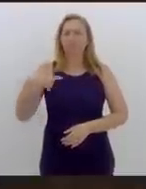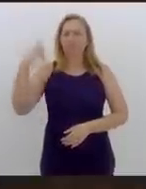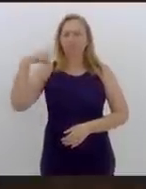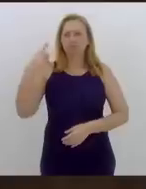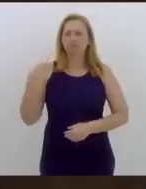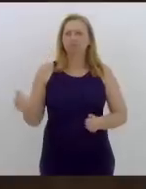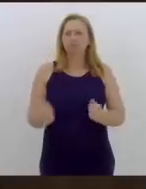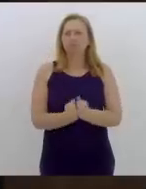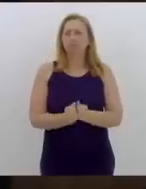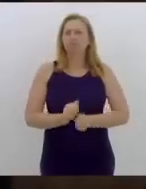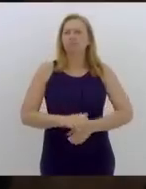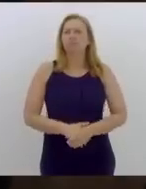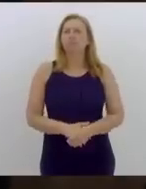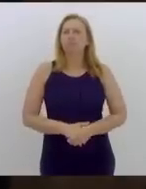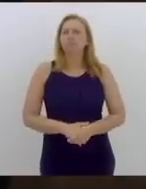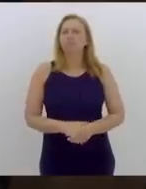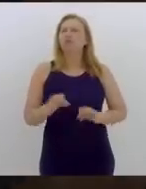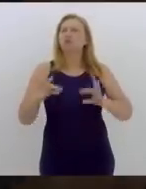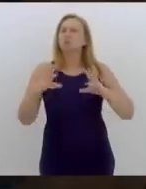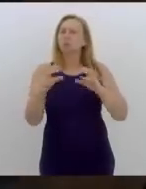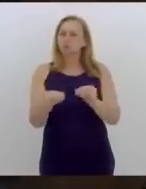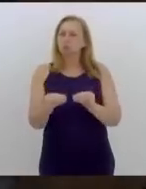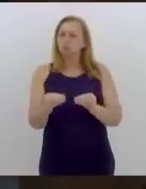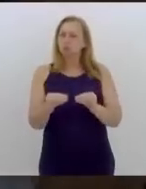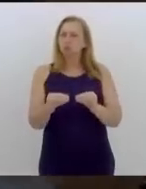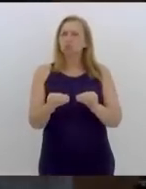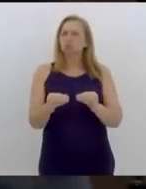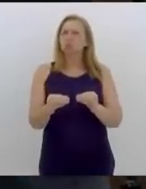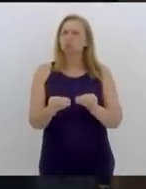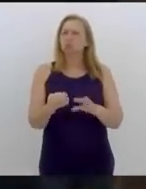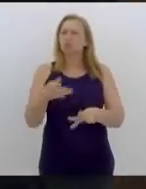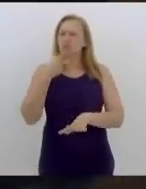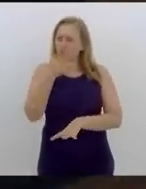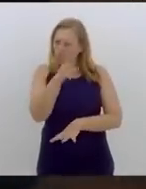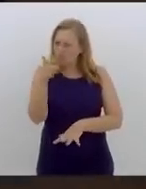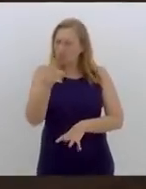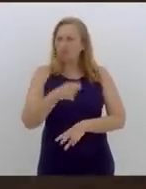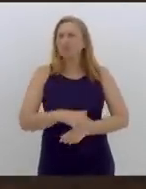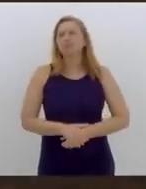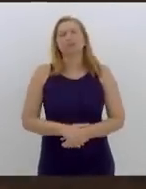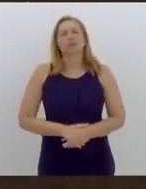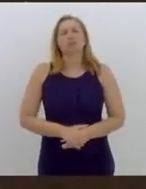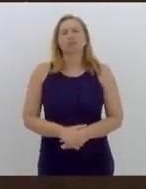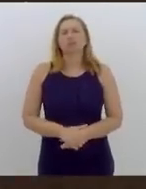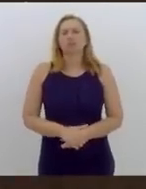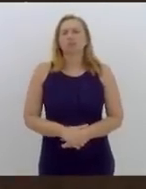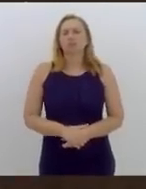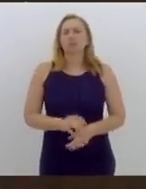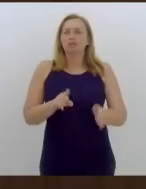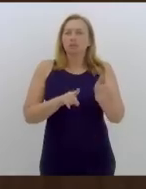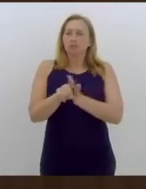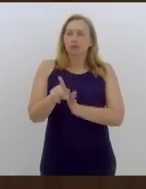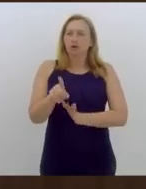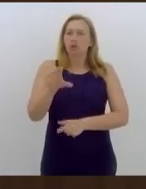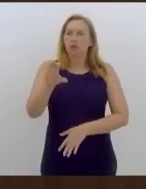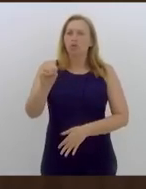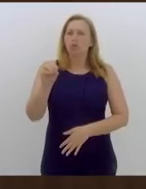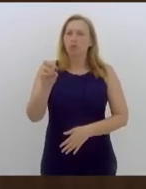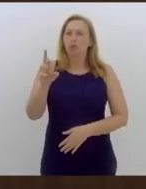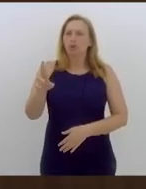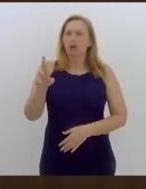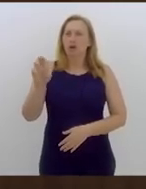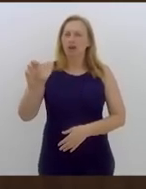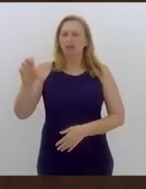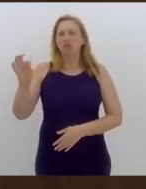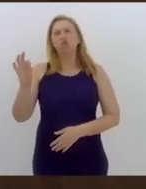Olha só tudo que tudo que você questionou aí eu queria perguntar para o corredor